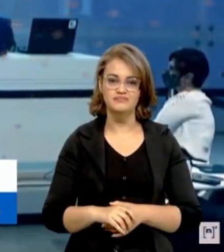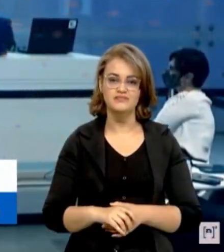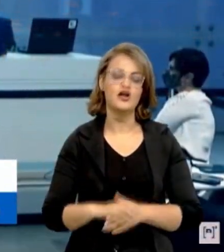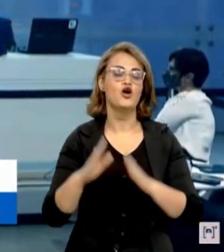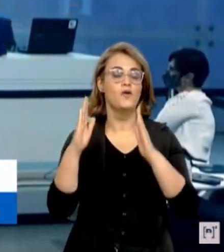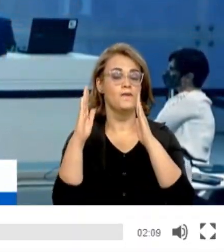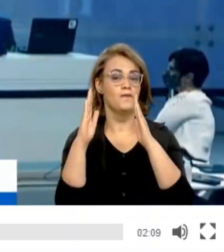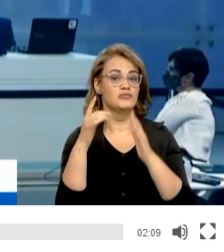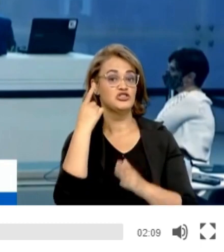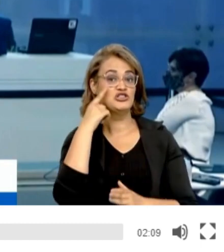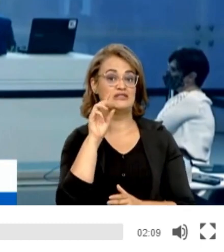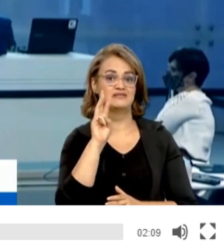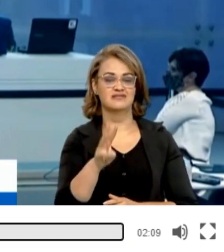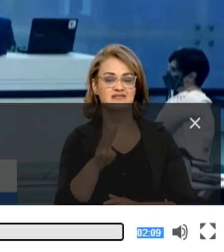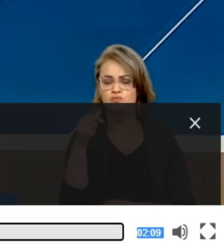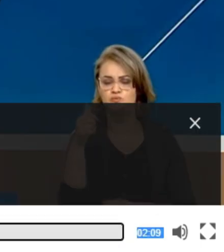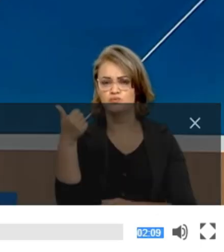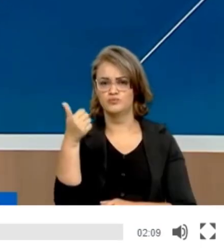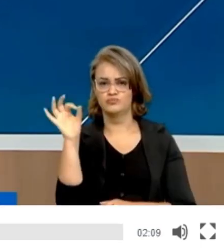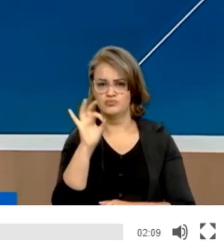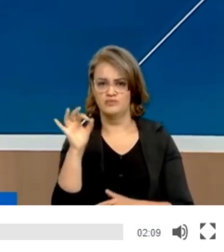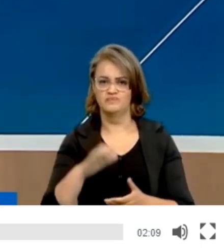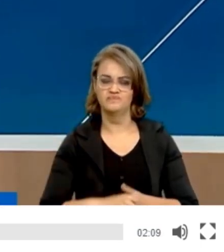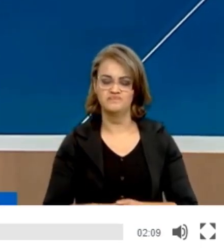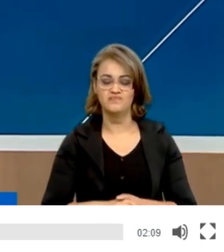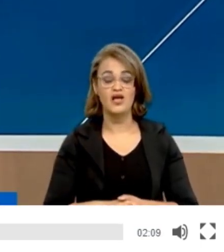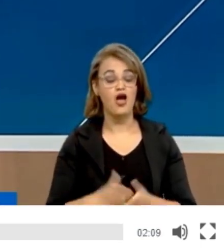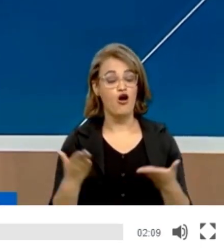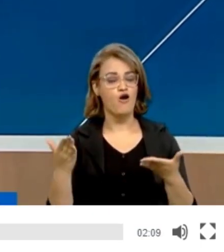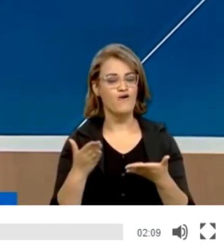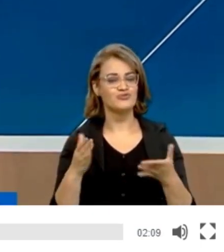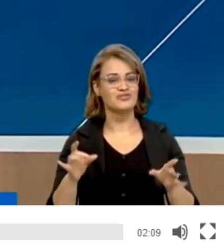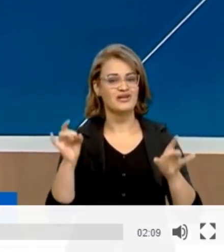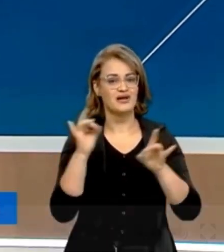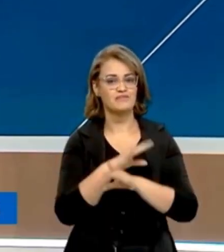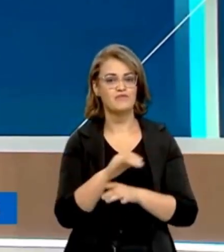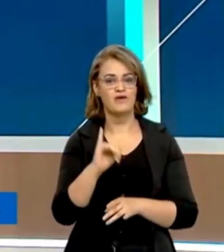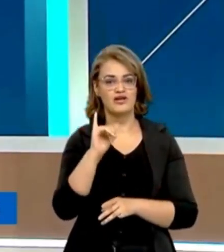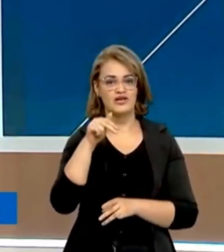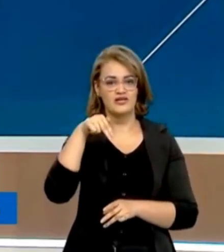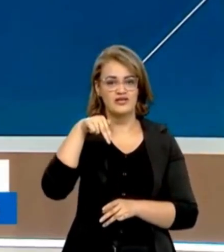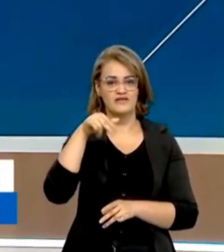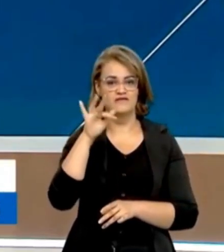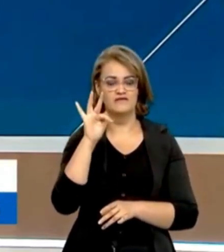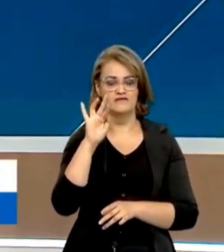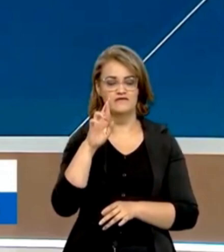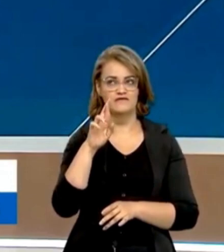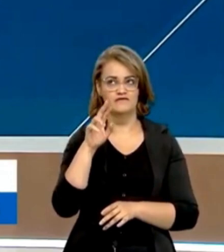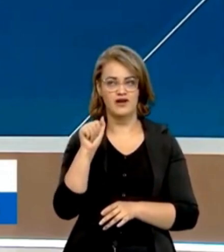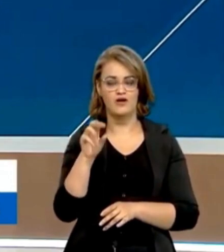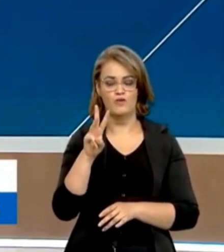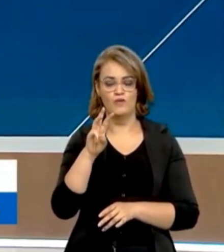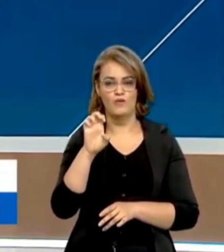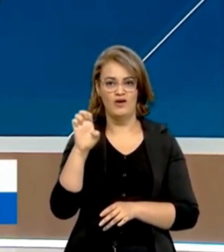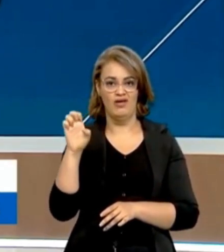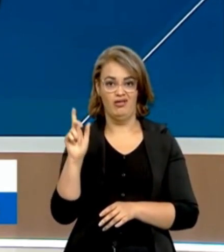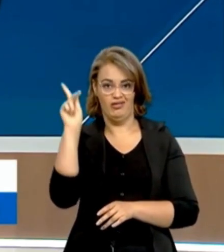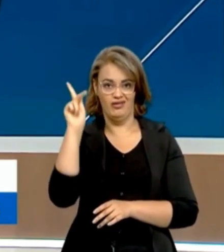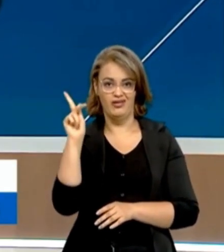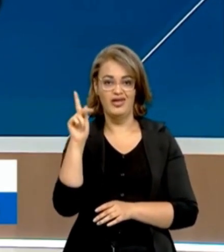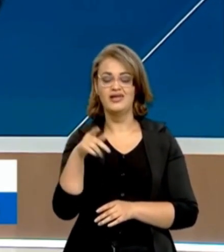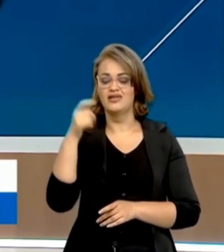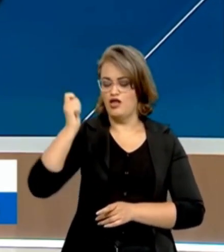Brasil. Vamos em frente e este é só o começo. Terminou hoje a chamada InfraWeek, semana em que o governo federal leiloou